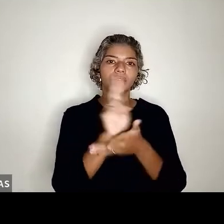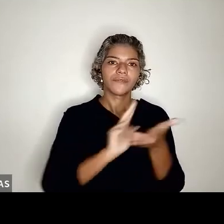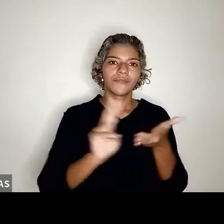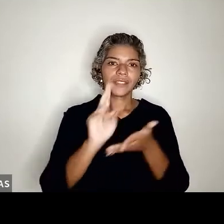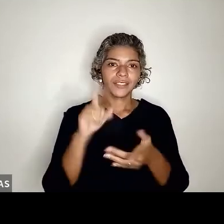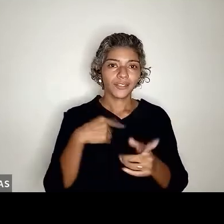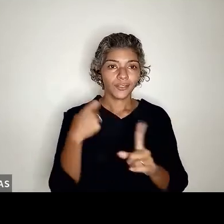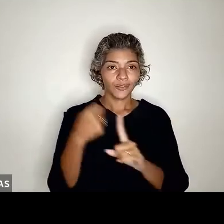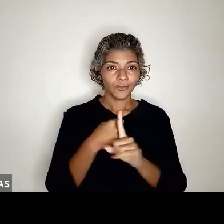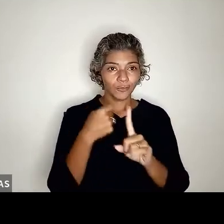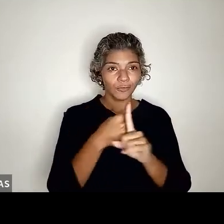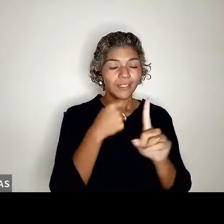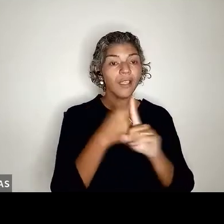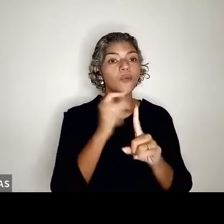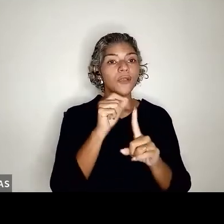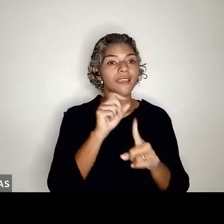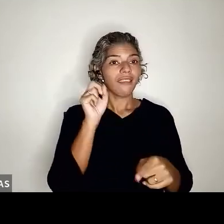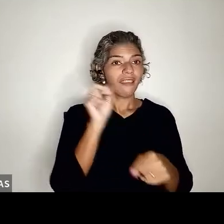sair inteira.